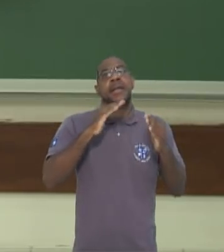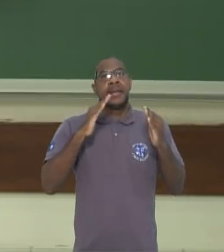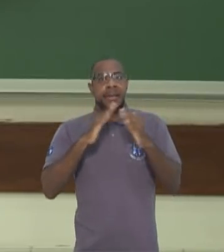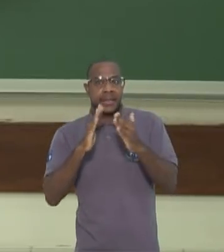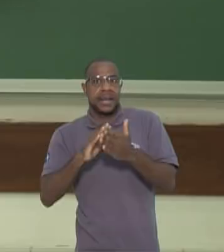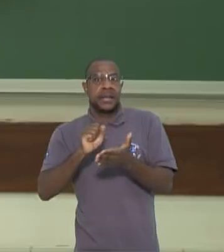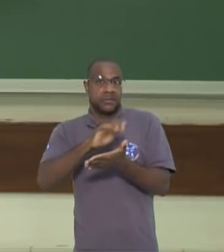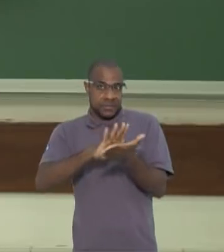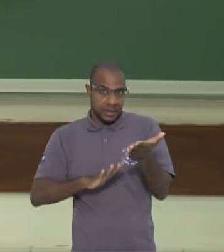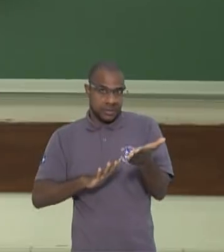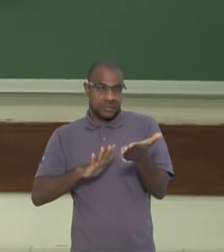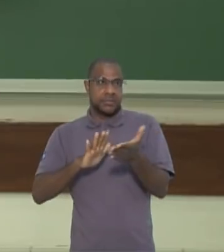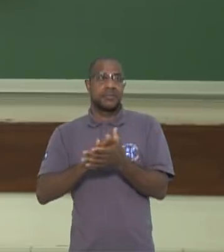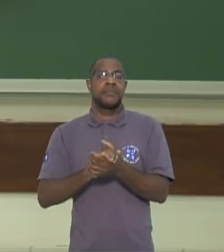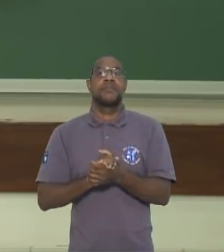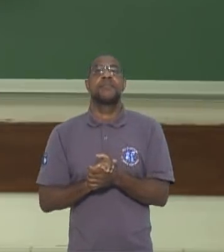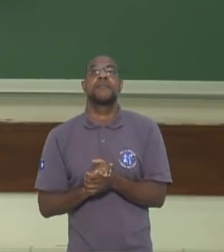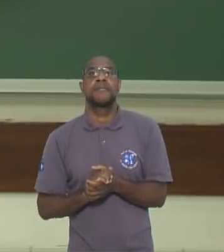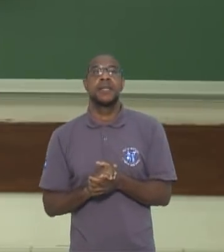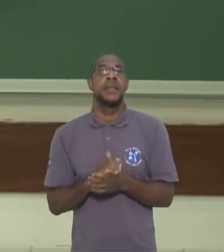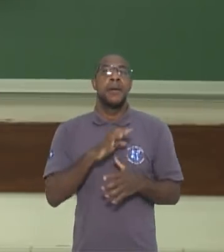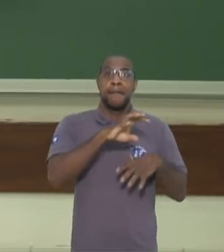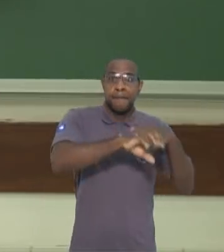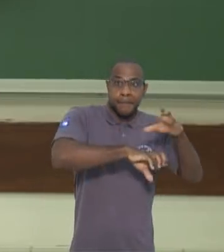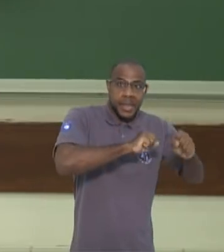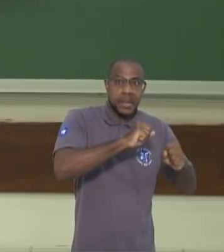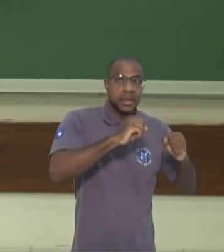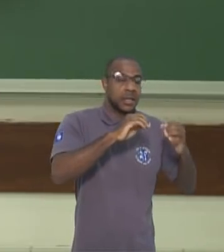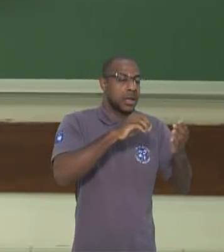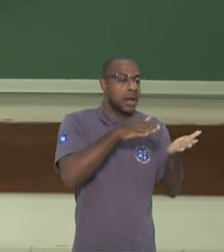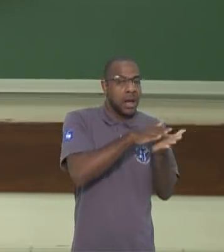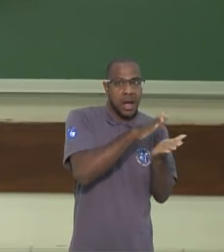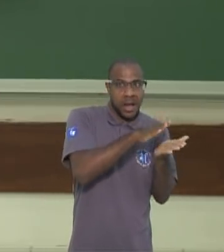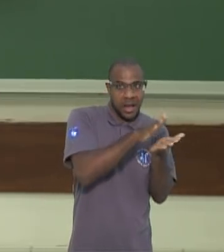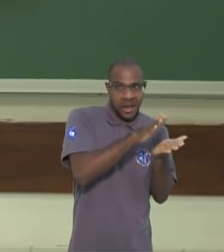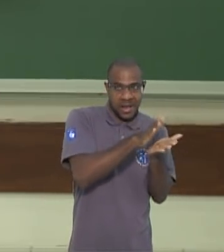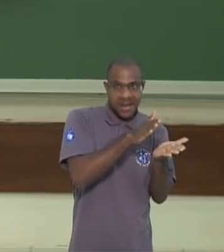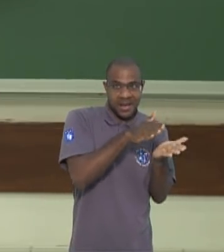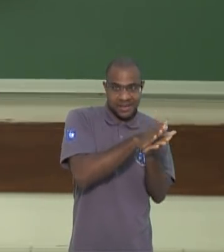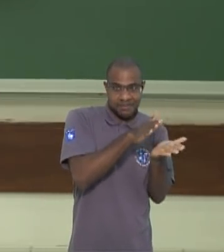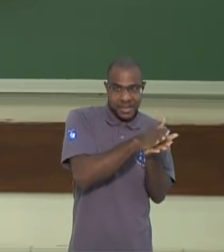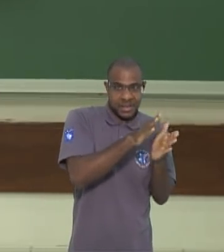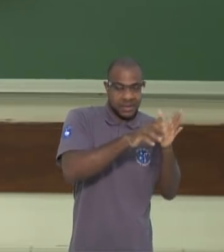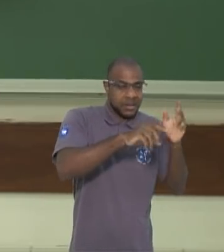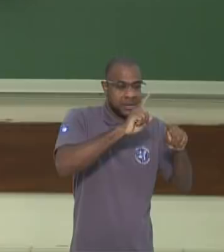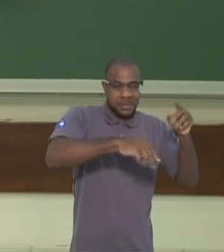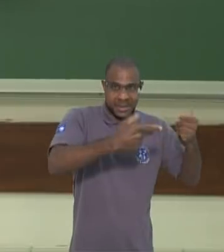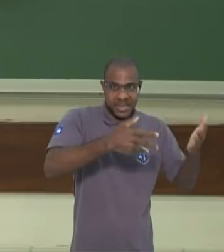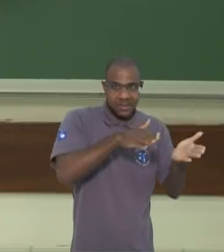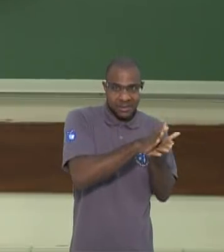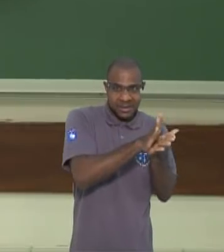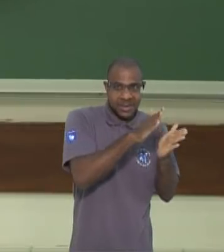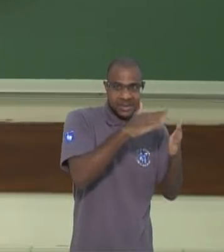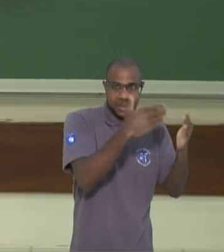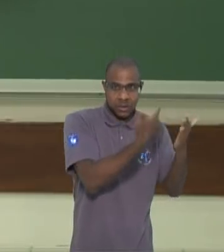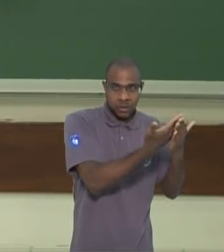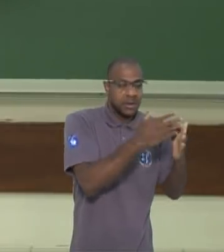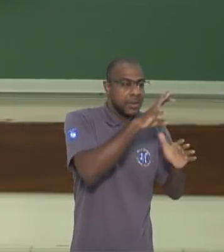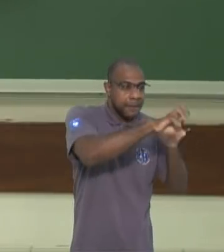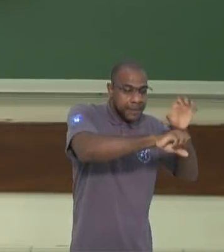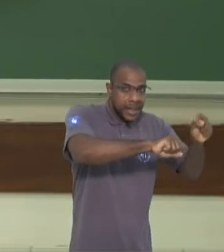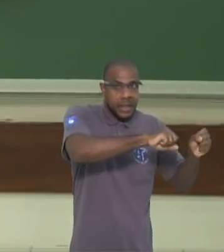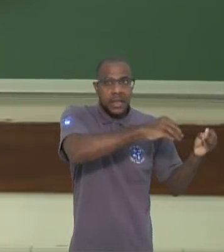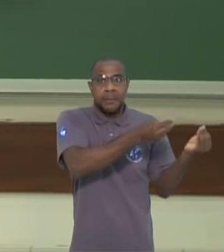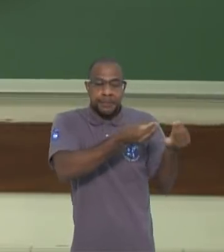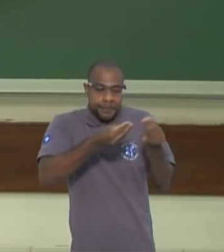na plataforma do Classroom, seja pegando material impresso no colégio. Porque quando acumula, a gente acaba deixando muita coisa e não presta atenção direito no que está fazendo,